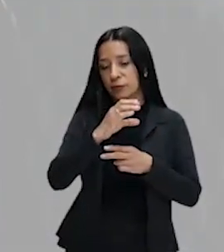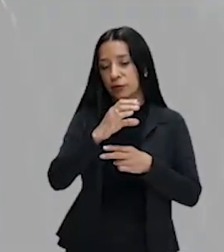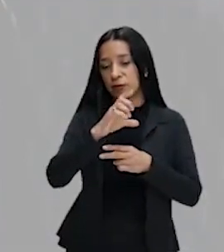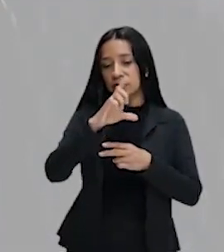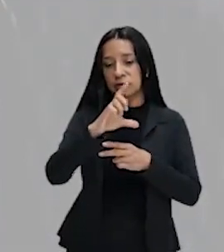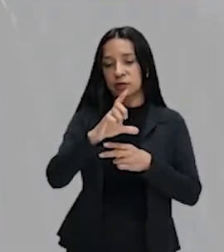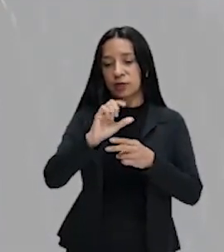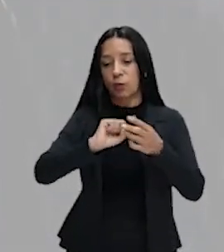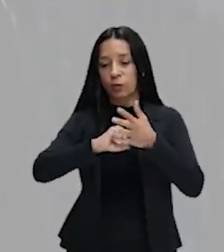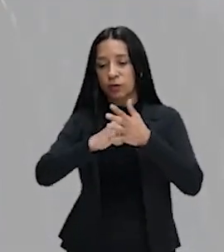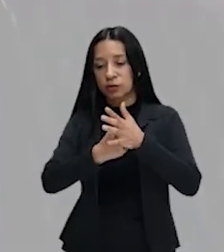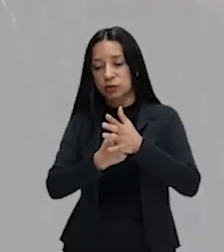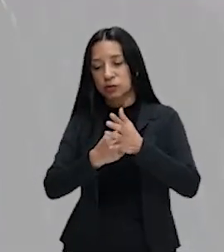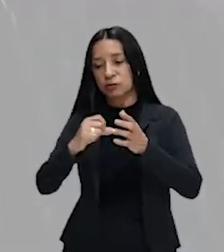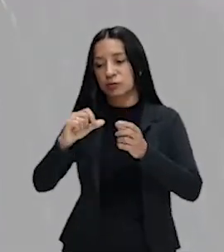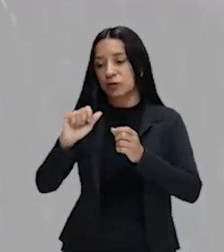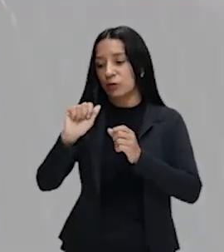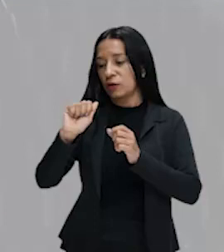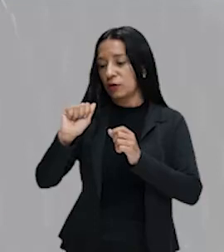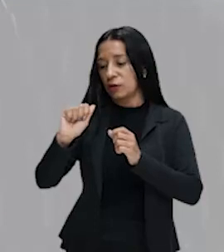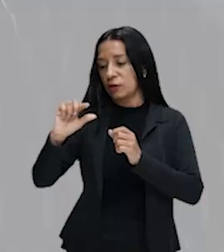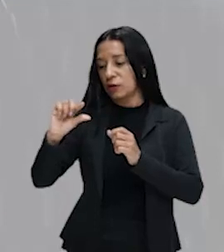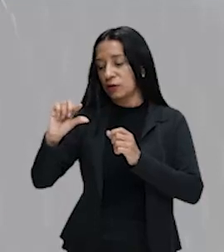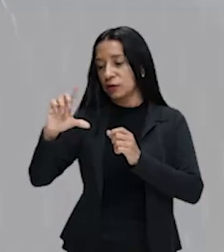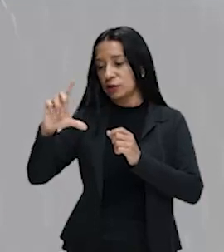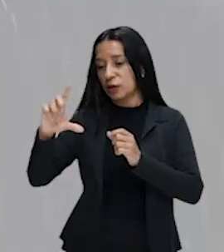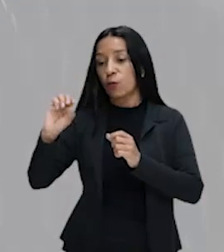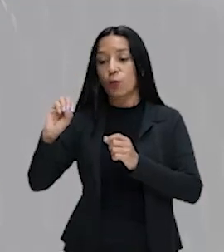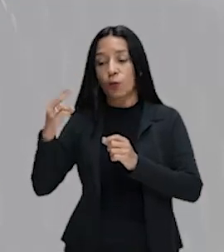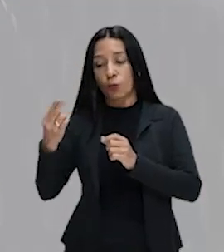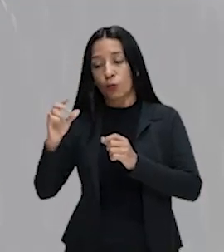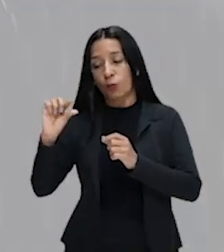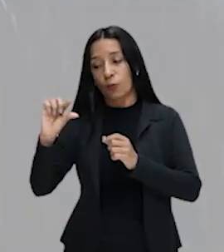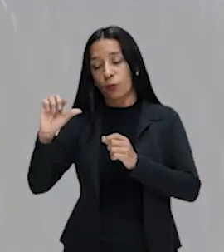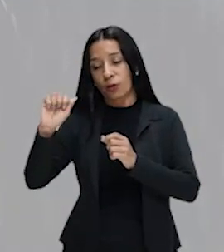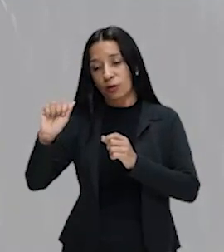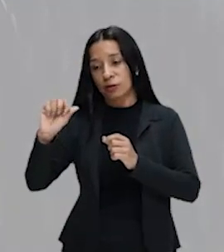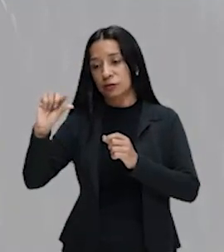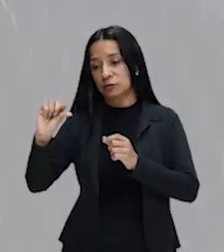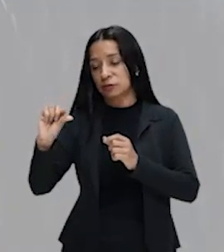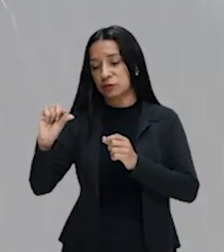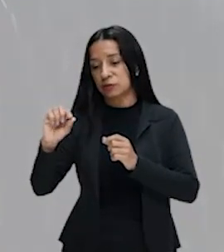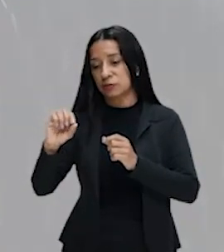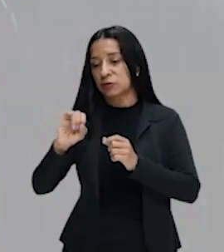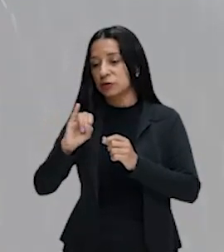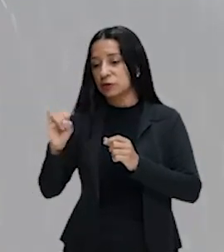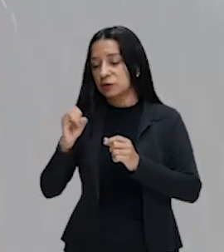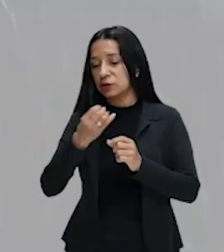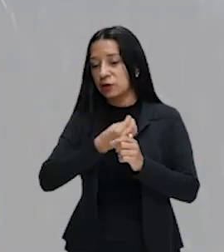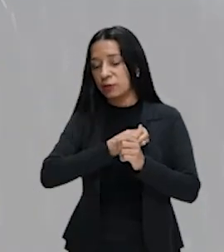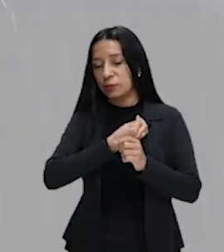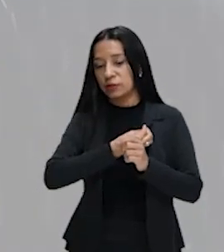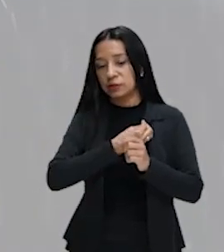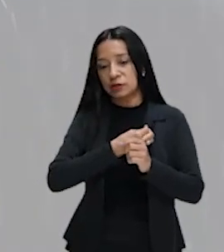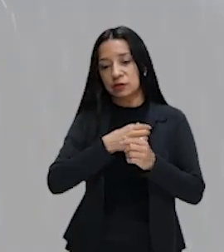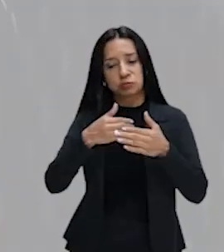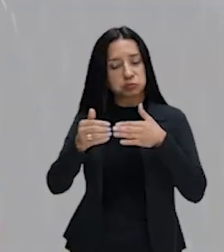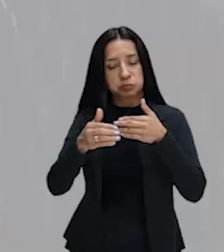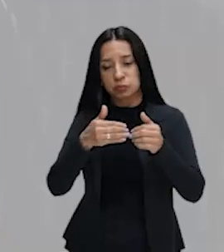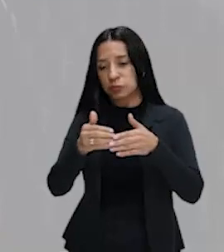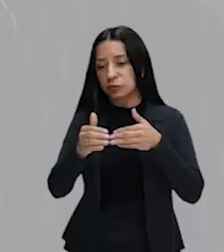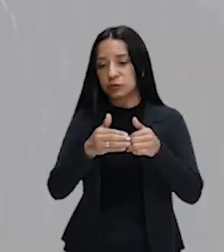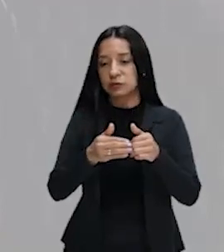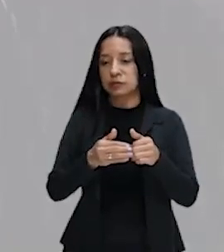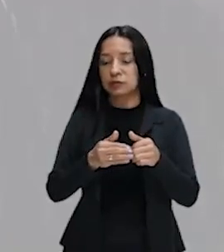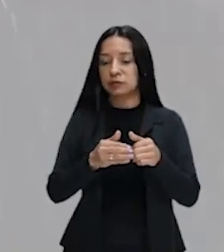alelo azão ou azinho. Então, se eu tiver o cesão presente, tanto faz se o indivíduo tiver o alelo azão ou